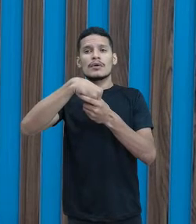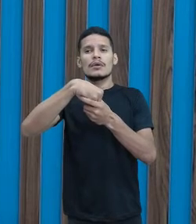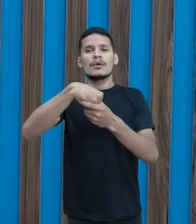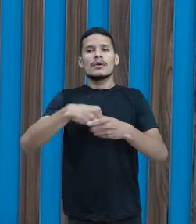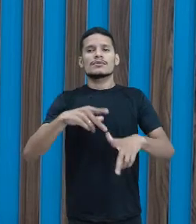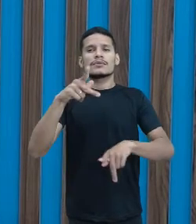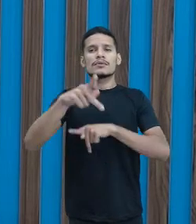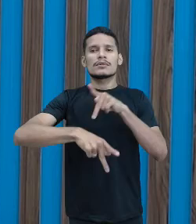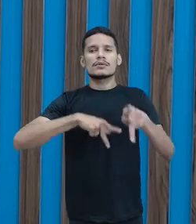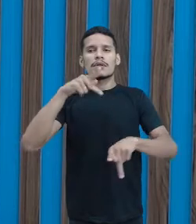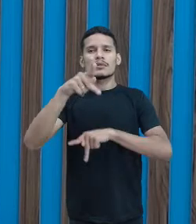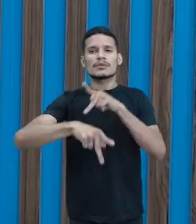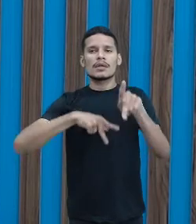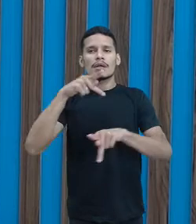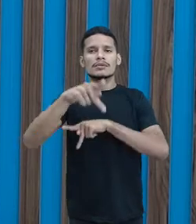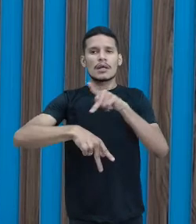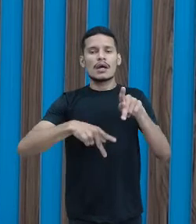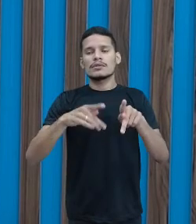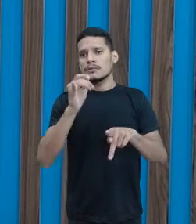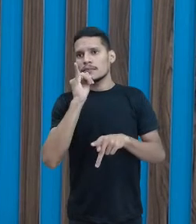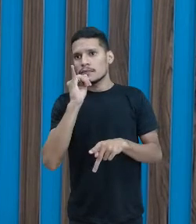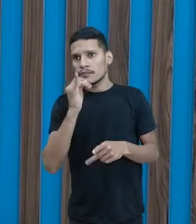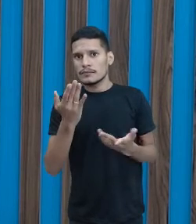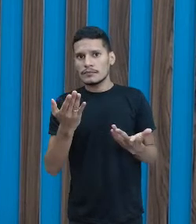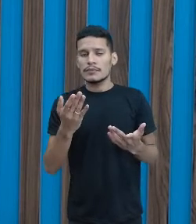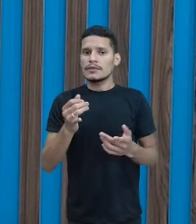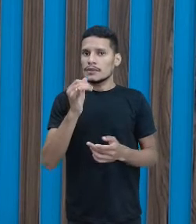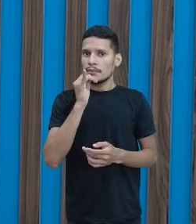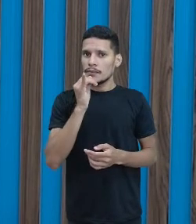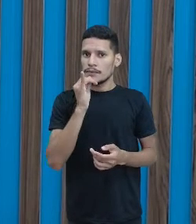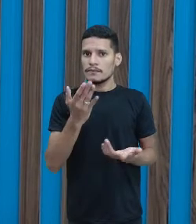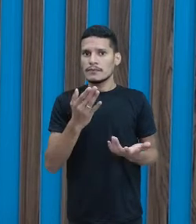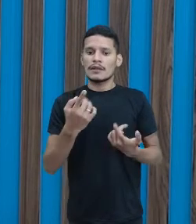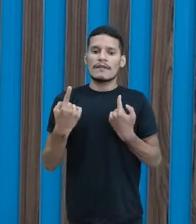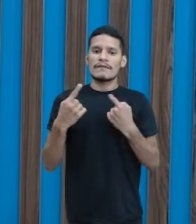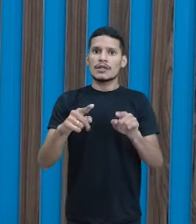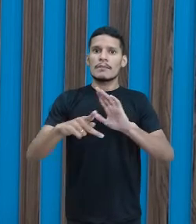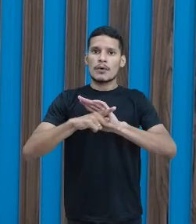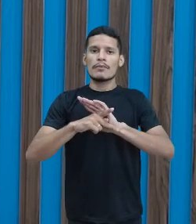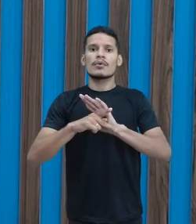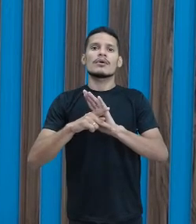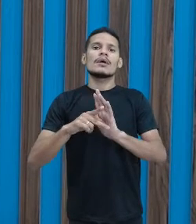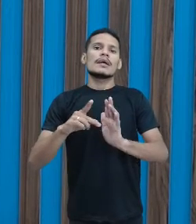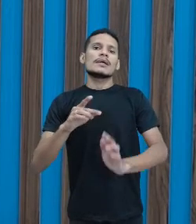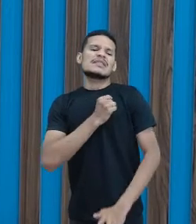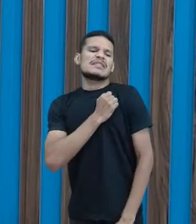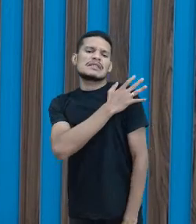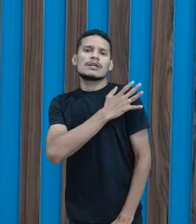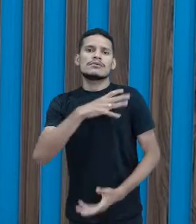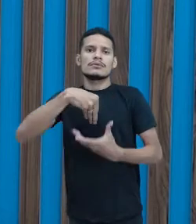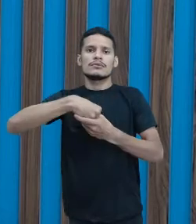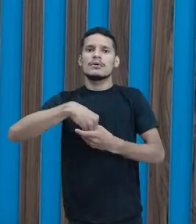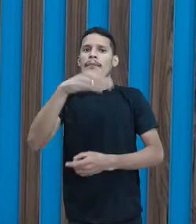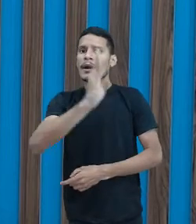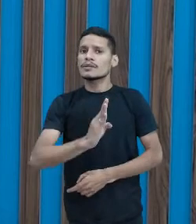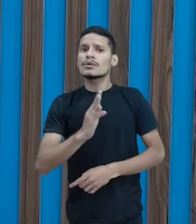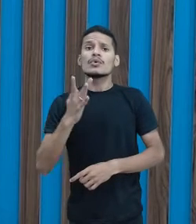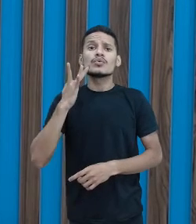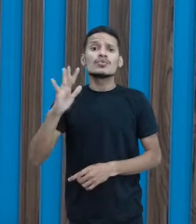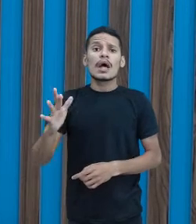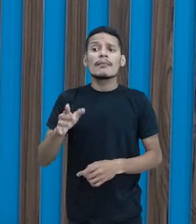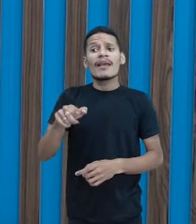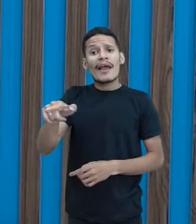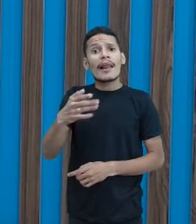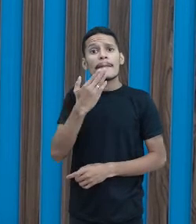defendendo, né, o estabelecimento de ditadura, né, no país, às vezes essas pessoas elas não têm noção que o que elas